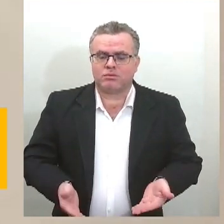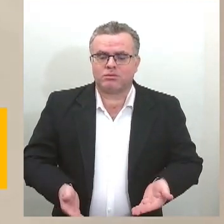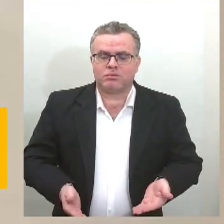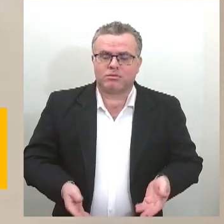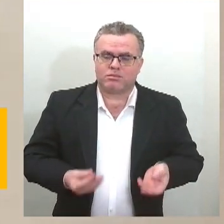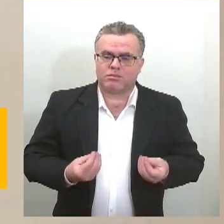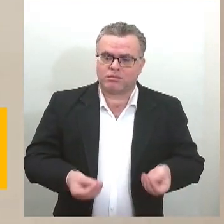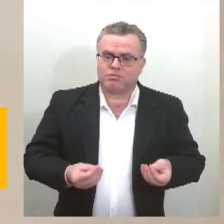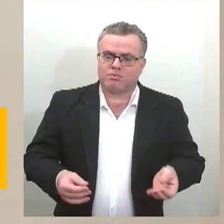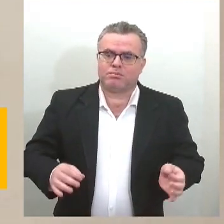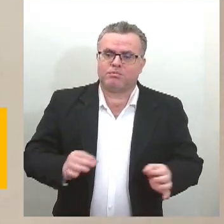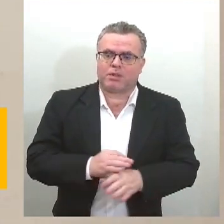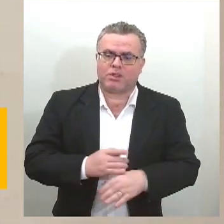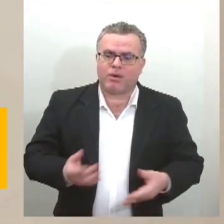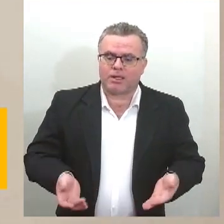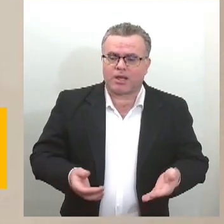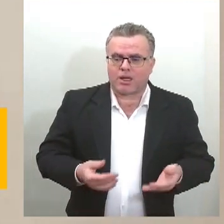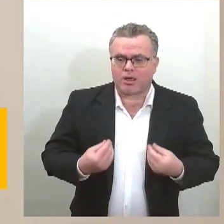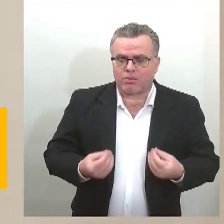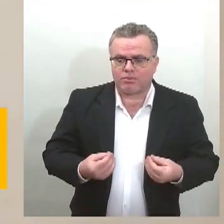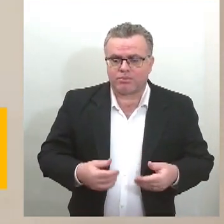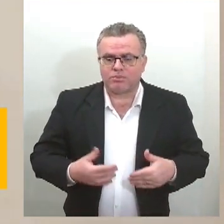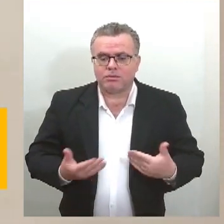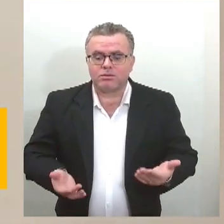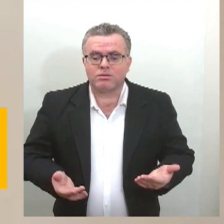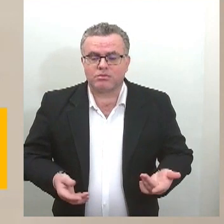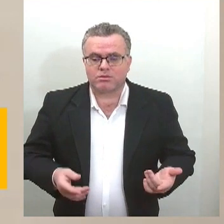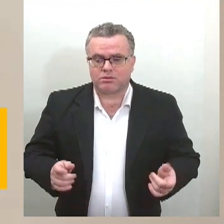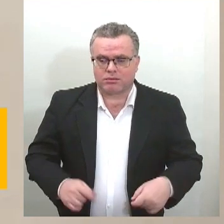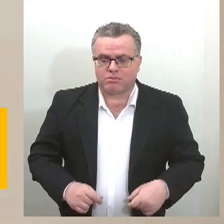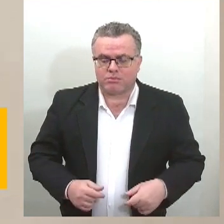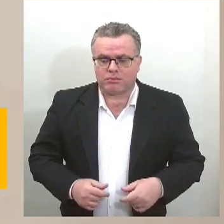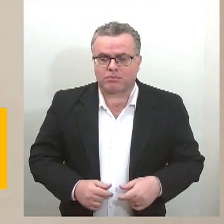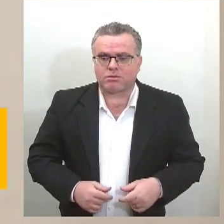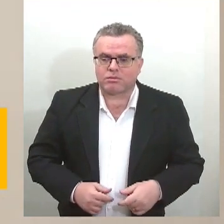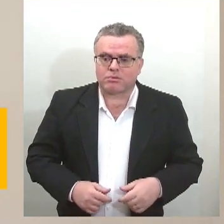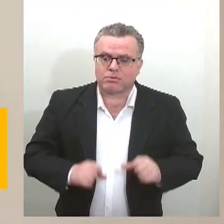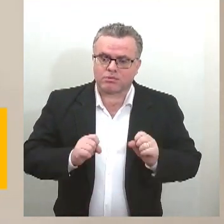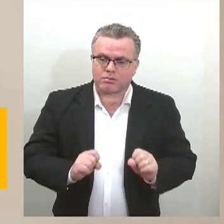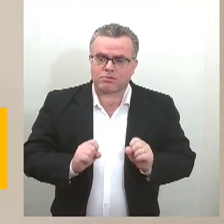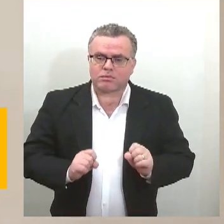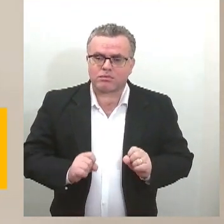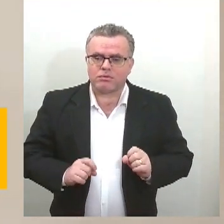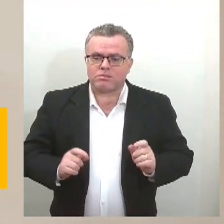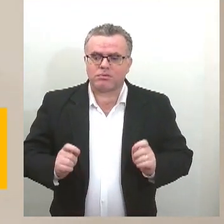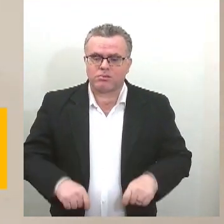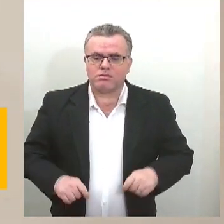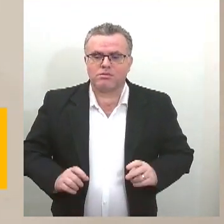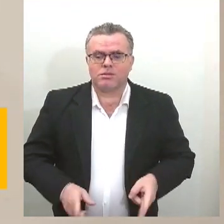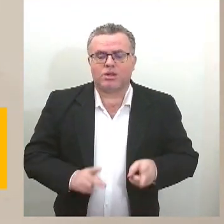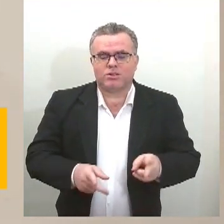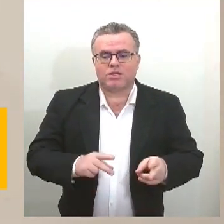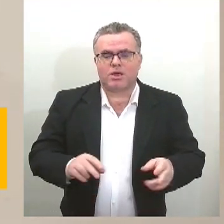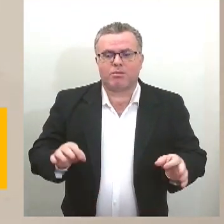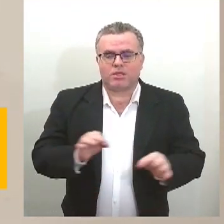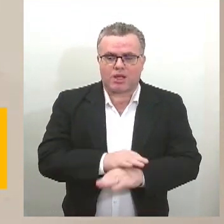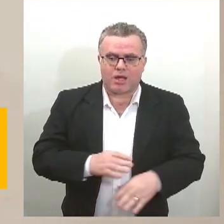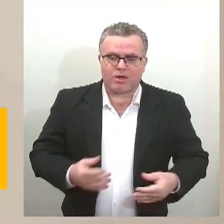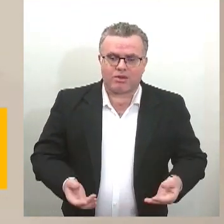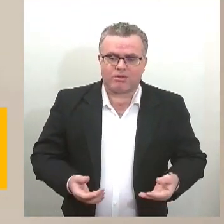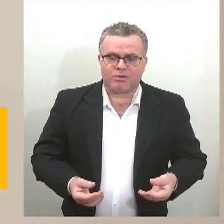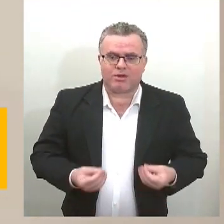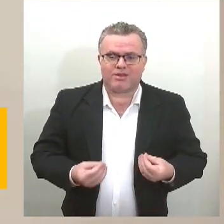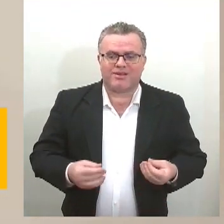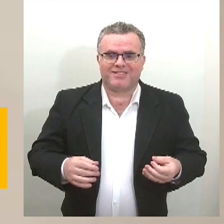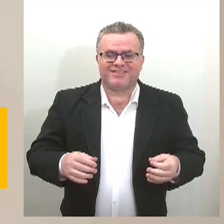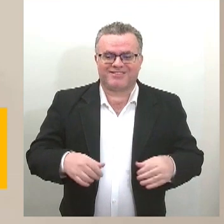também. Por isso é extremamente potente trazer essa discussão para um lugar de